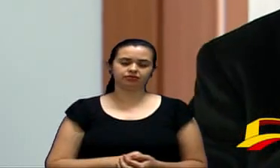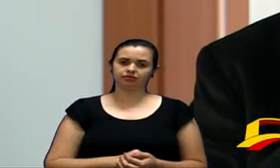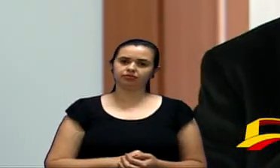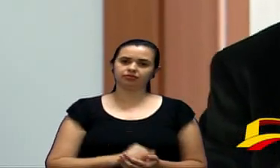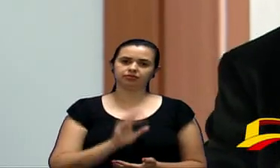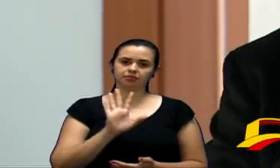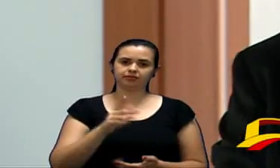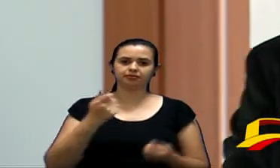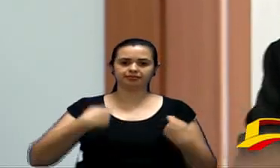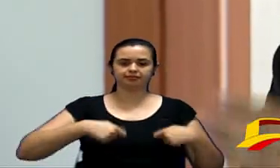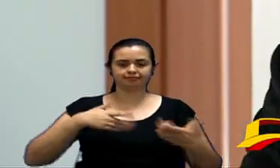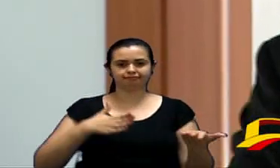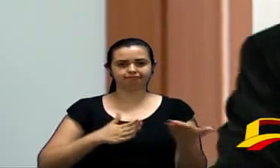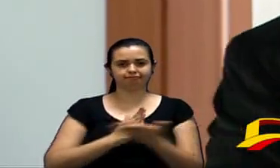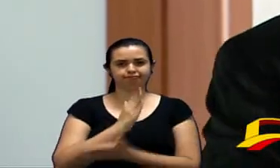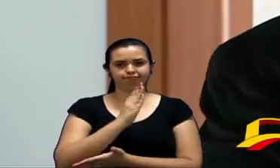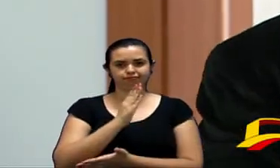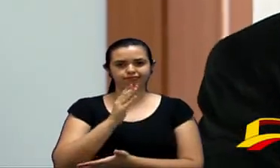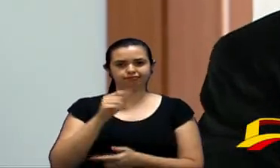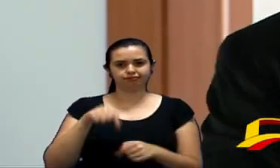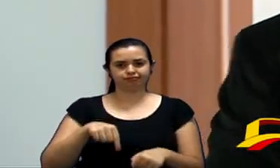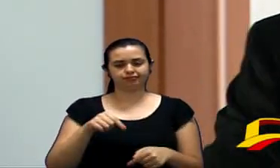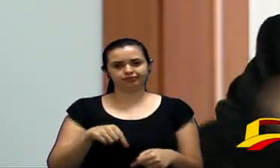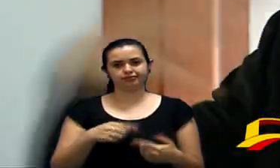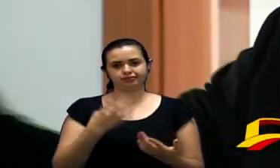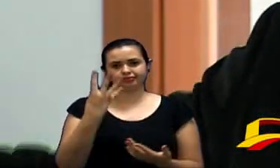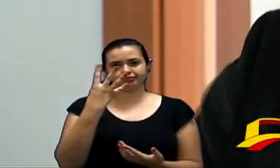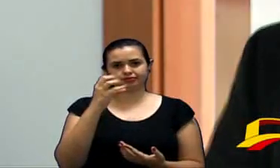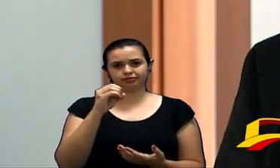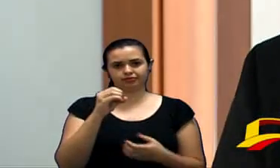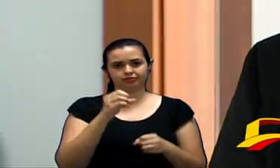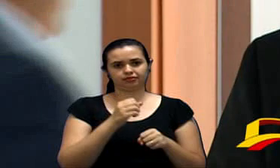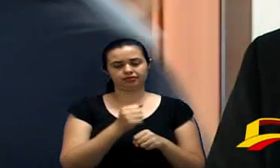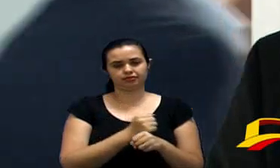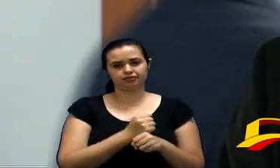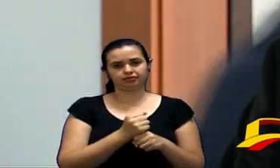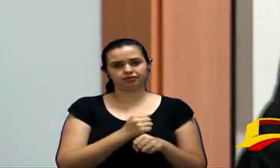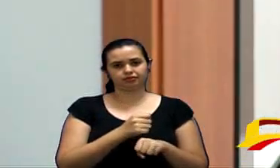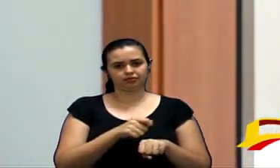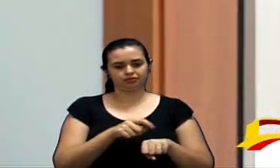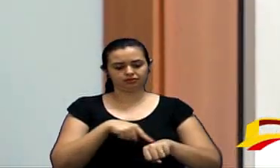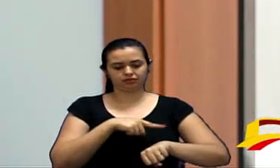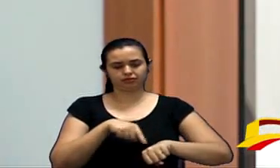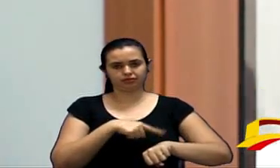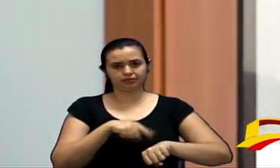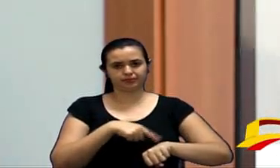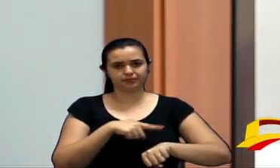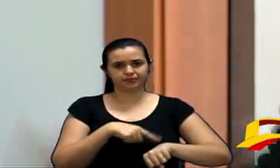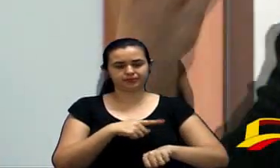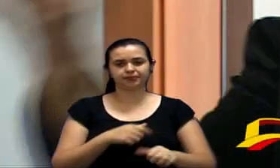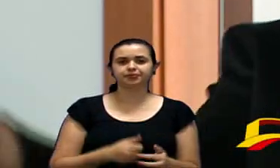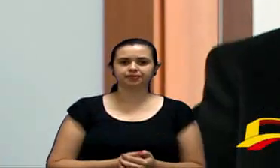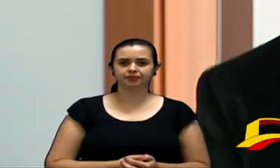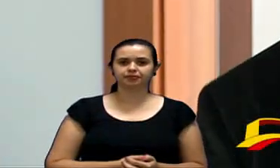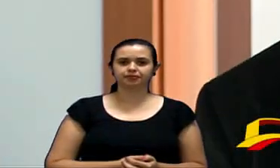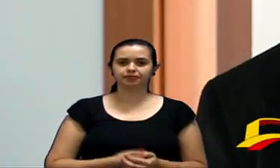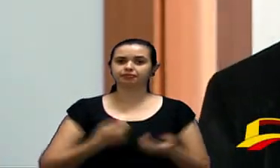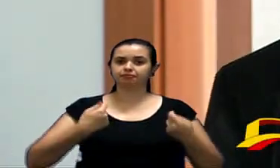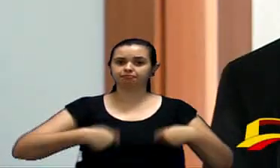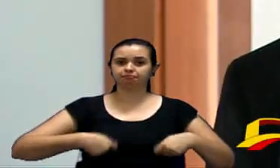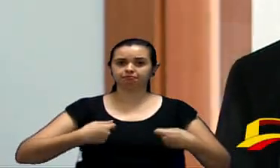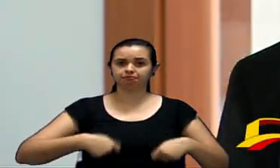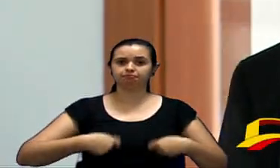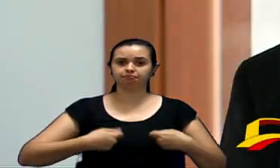isso, mas a gente sabe que muito além dele fazer 40 horas, vão se desdobrar. Sem contar, o Péricles sabe disso, os problemas psicológicos tem